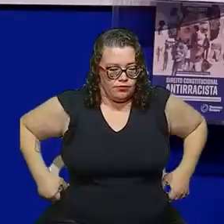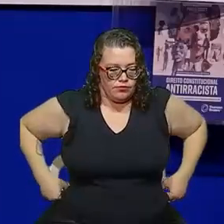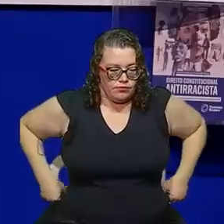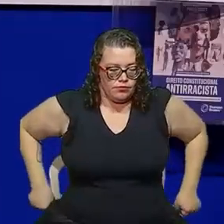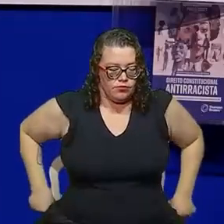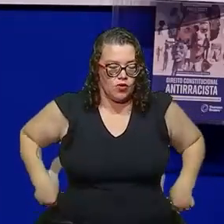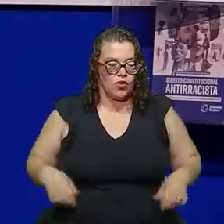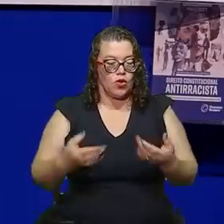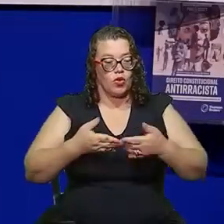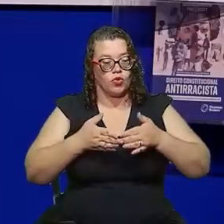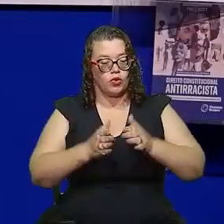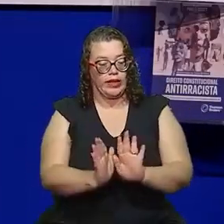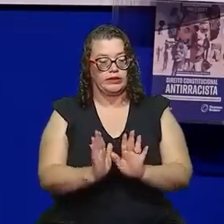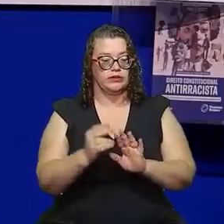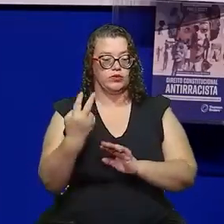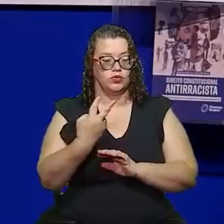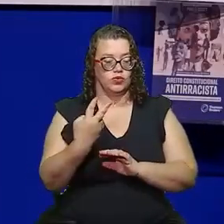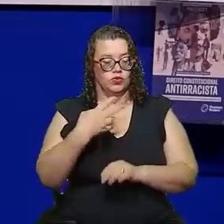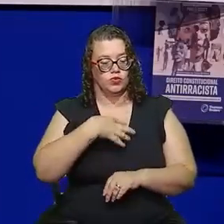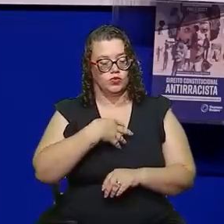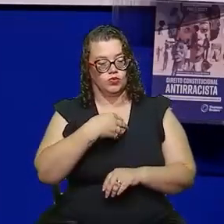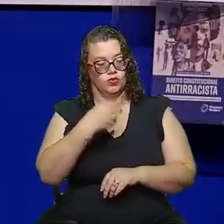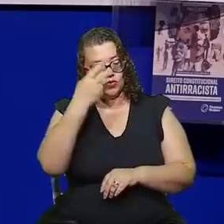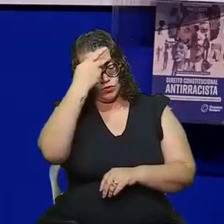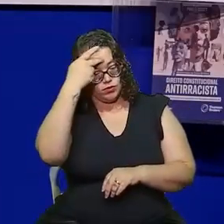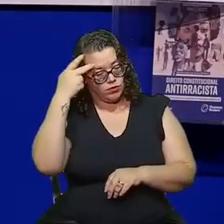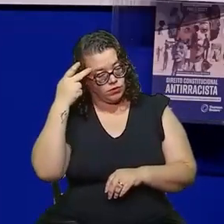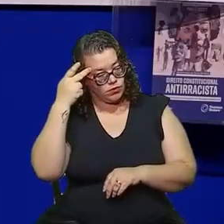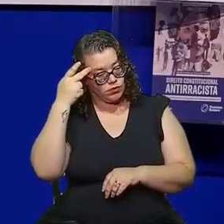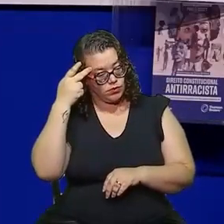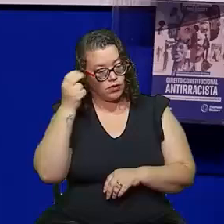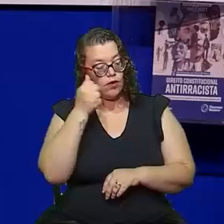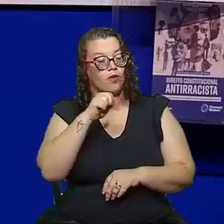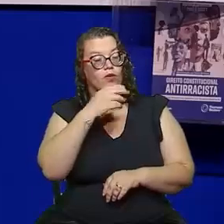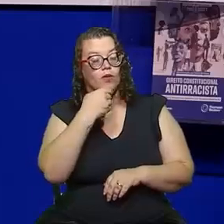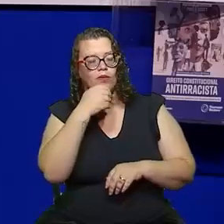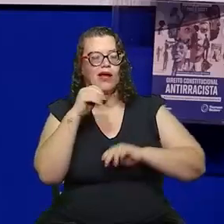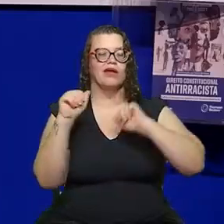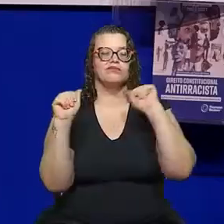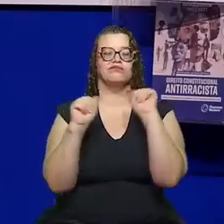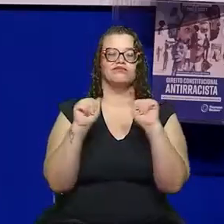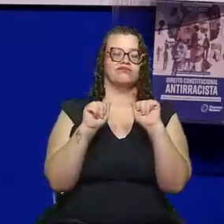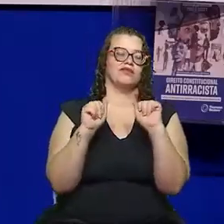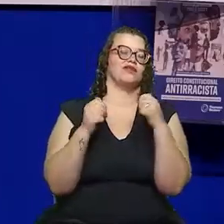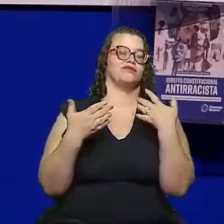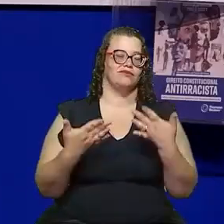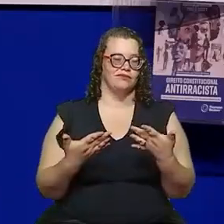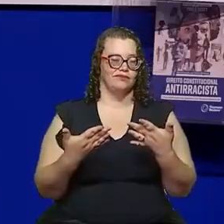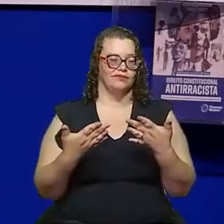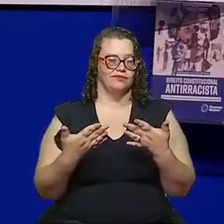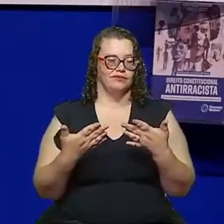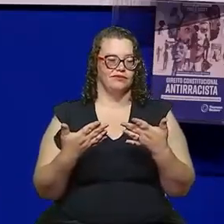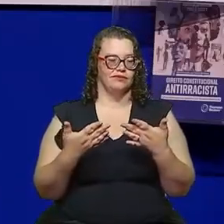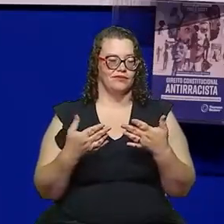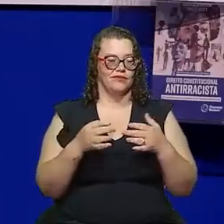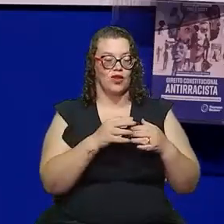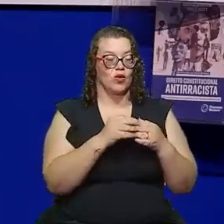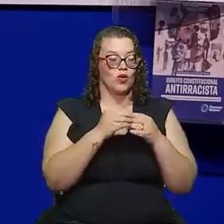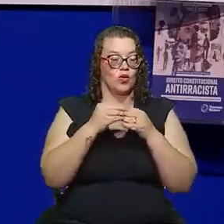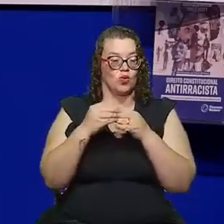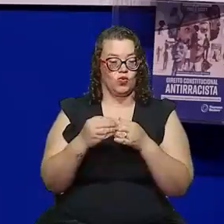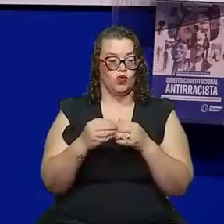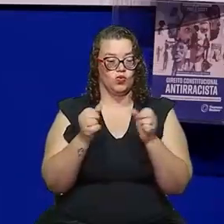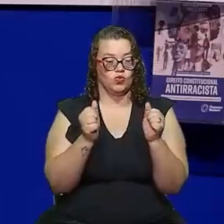pessoas excepcionais e que foram pais maravilhosos, e que me carregaram